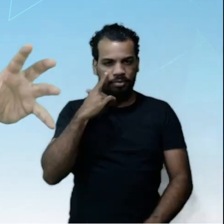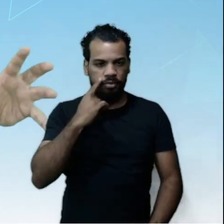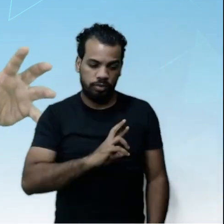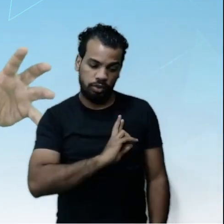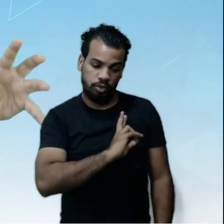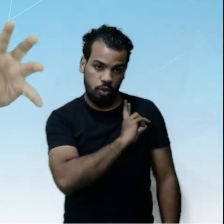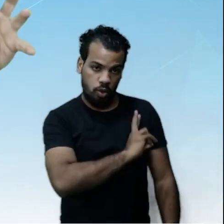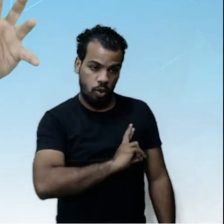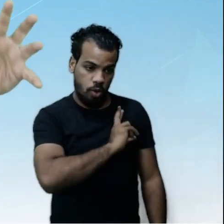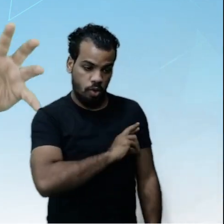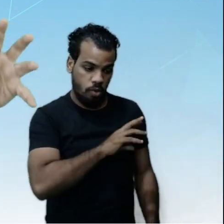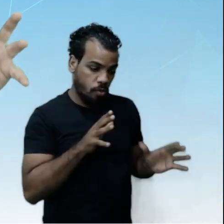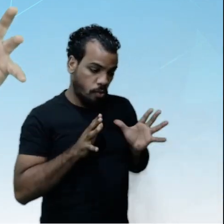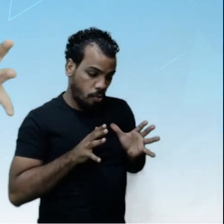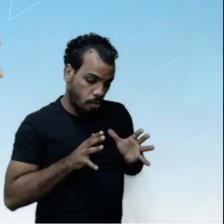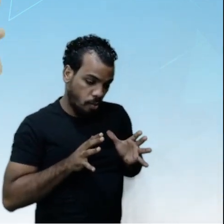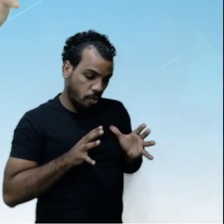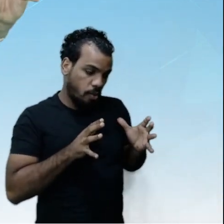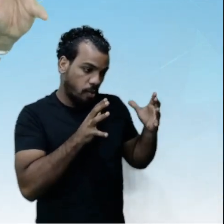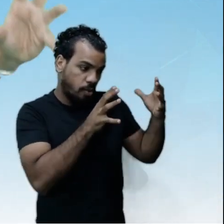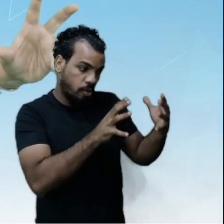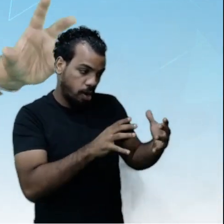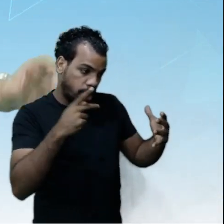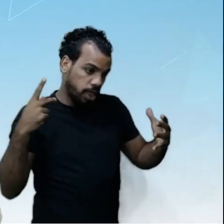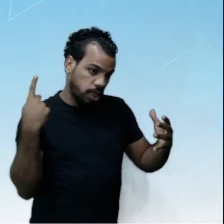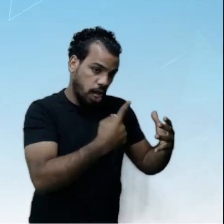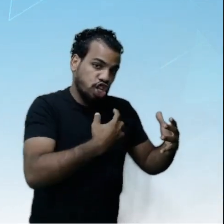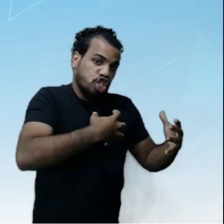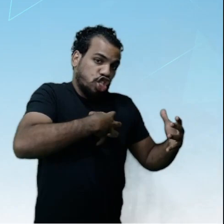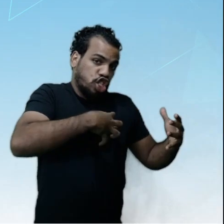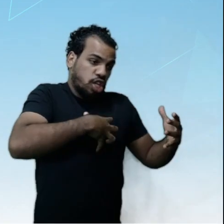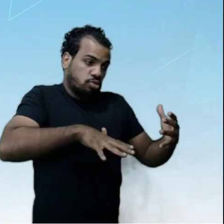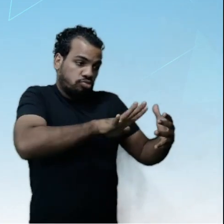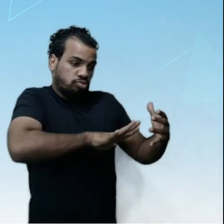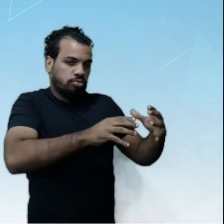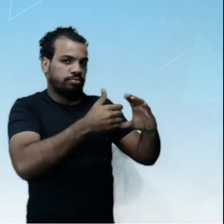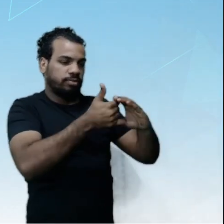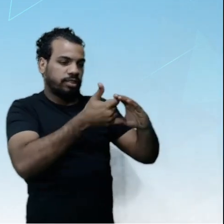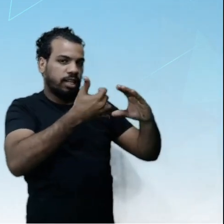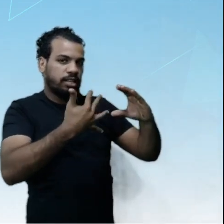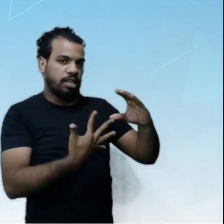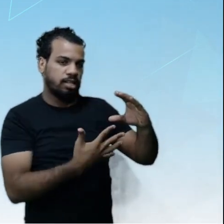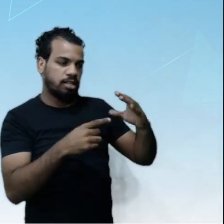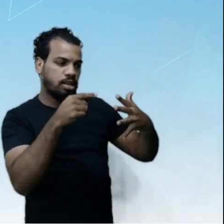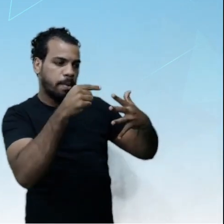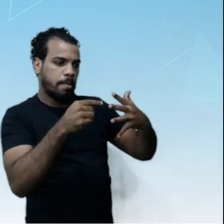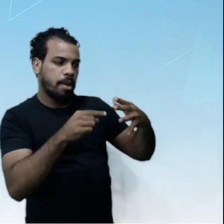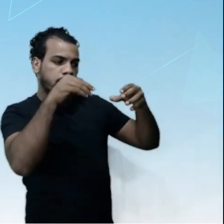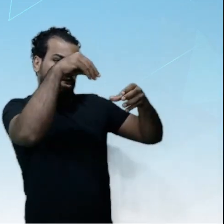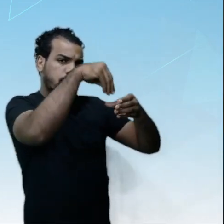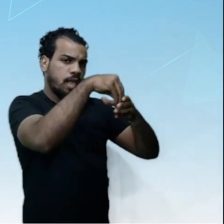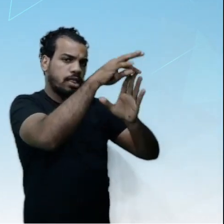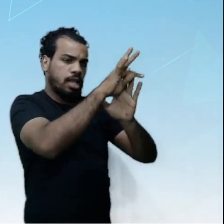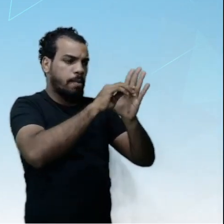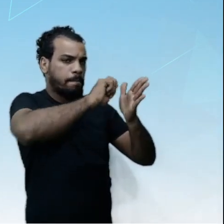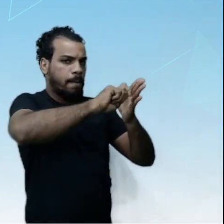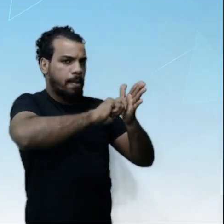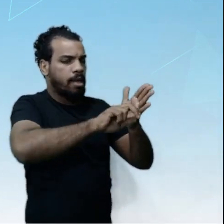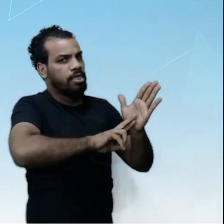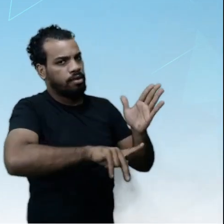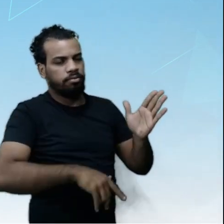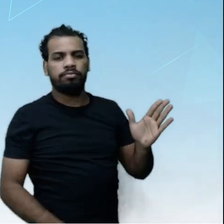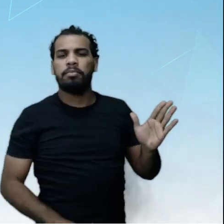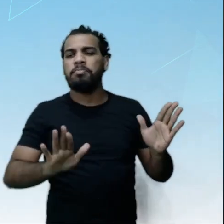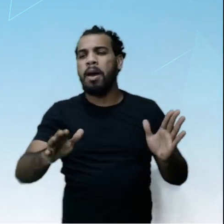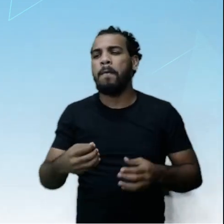um romance porque tem características próprias, diferentes de um bilhete, diferentes de um poema, de um